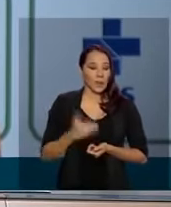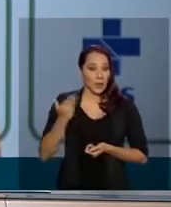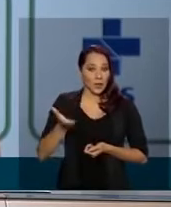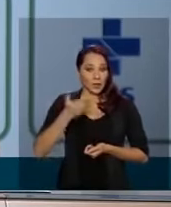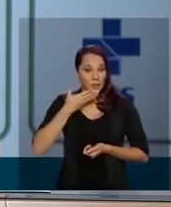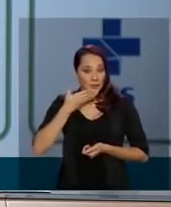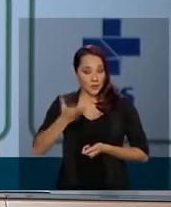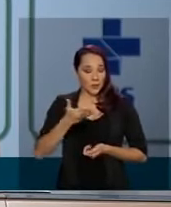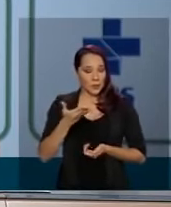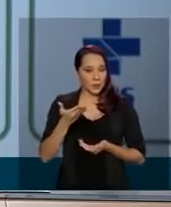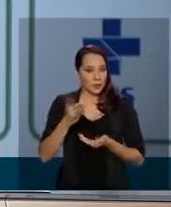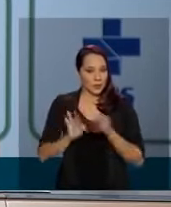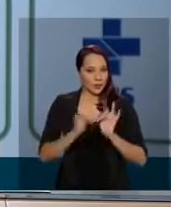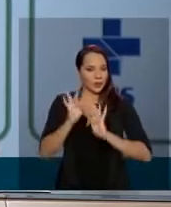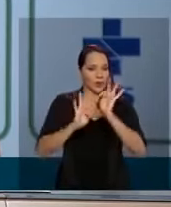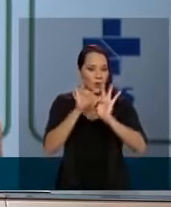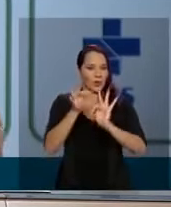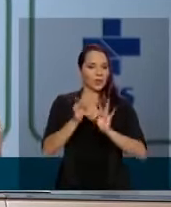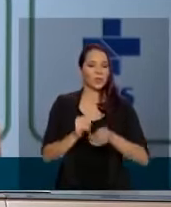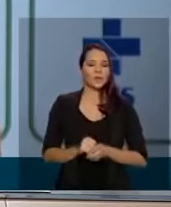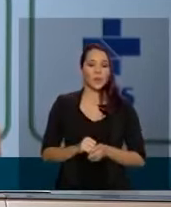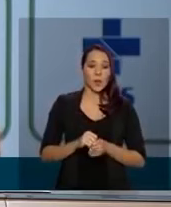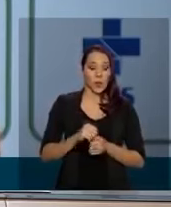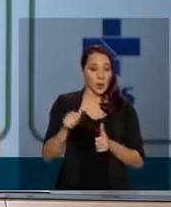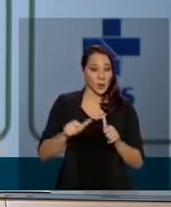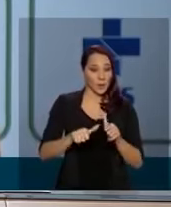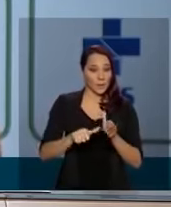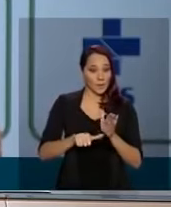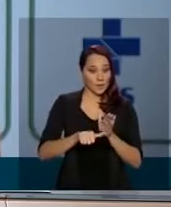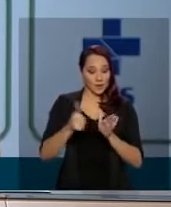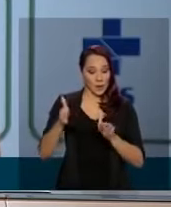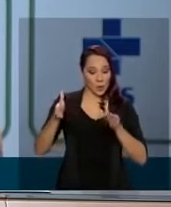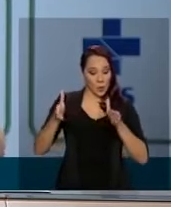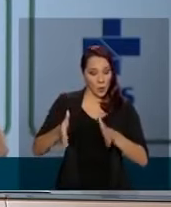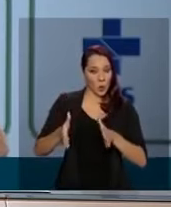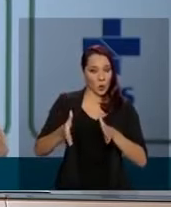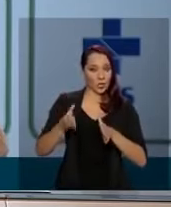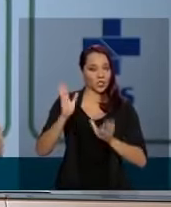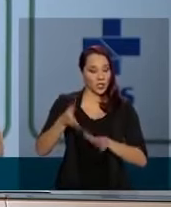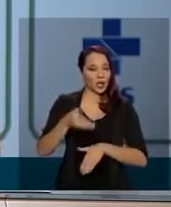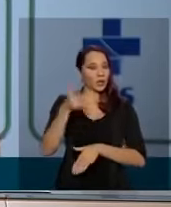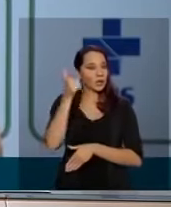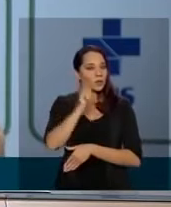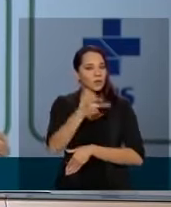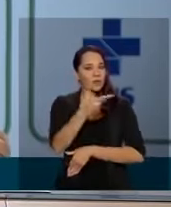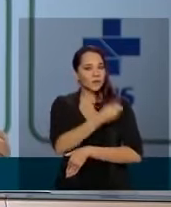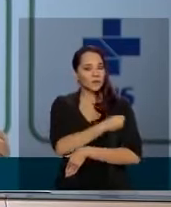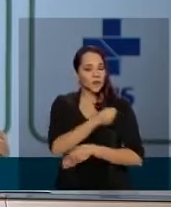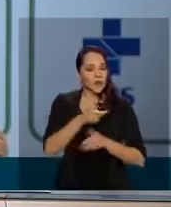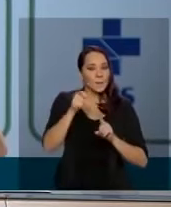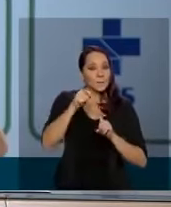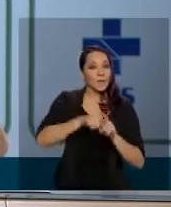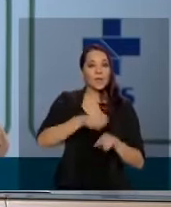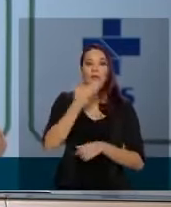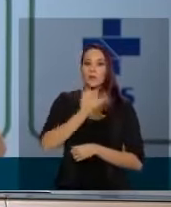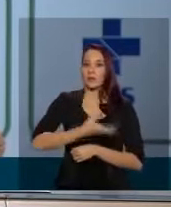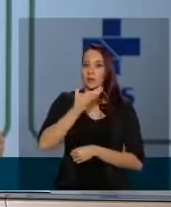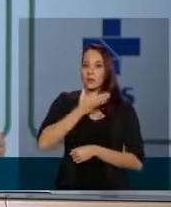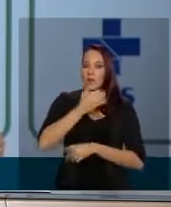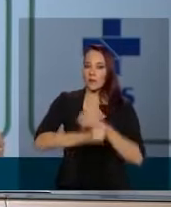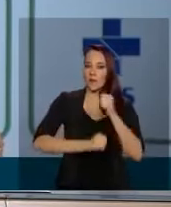encomenda tecnológica, o primeiro lote dessa vacina já estaria disponível a partir de dezembro